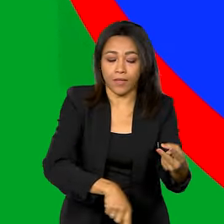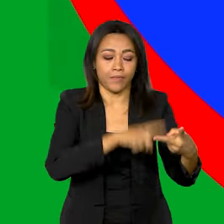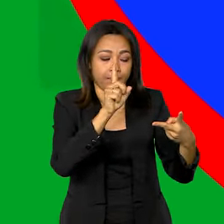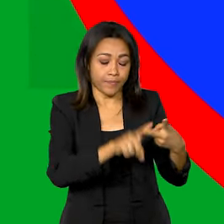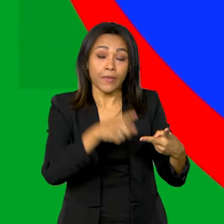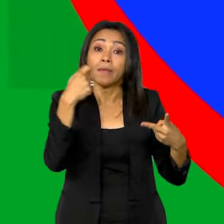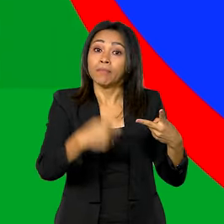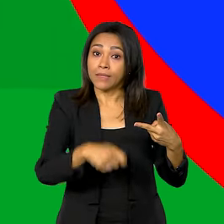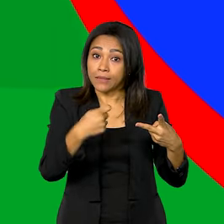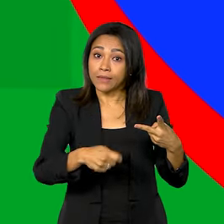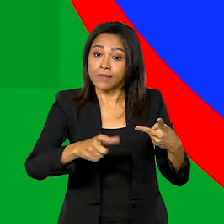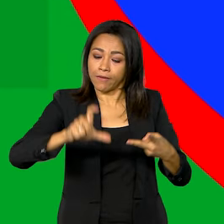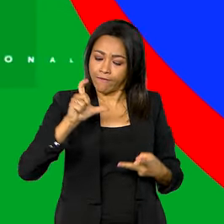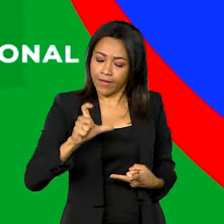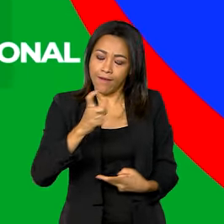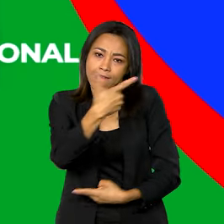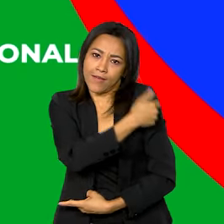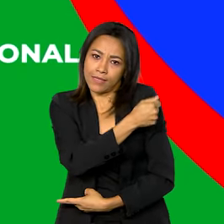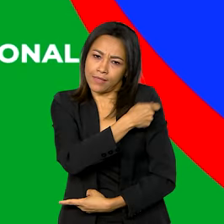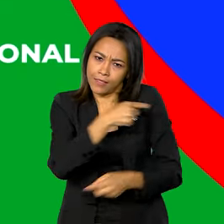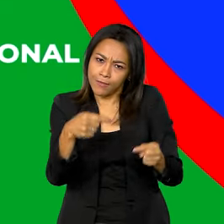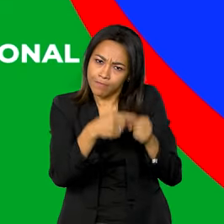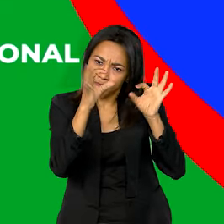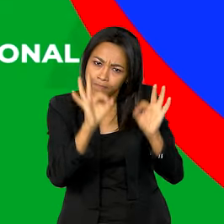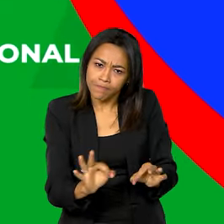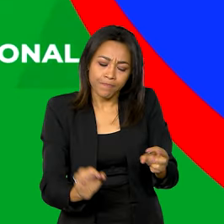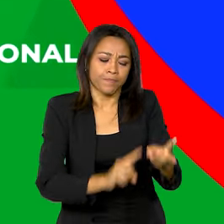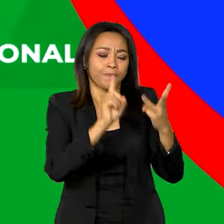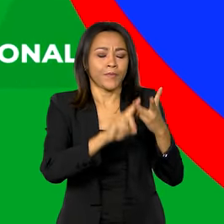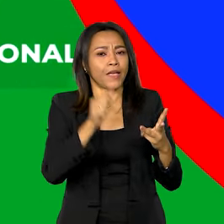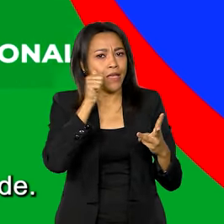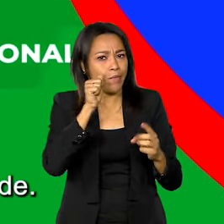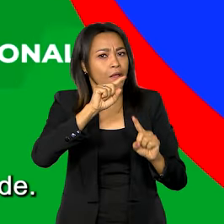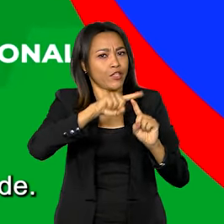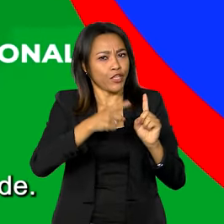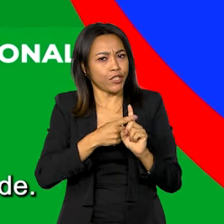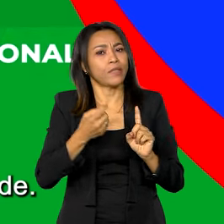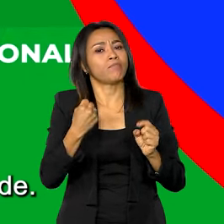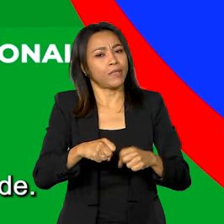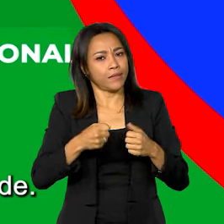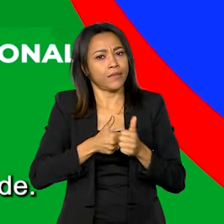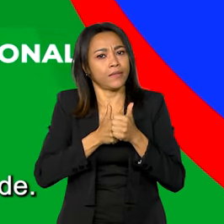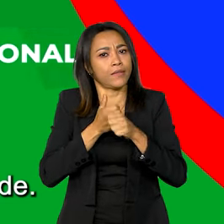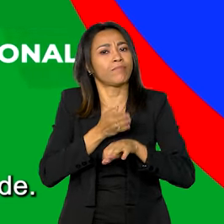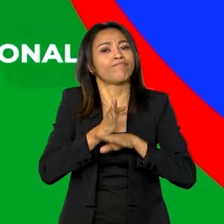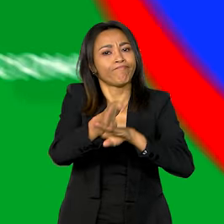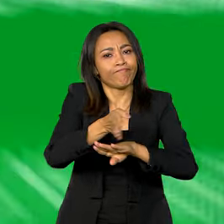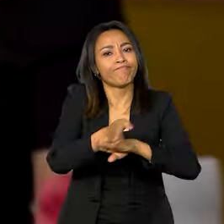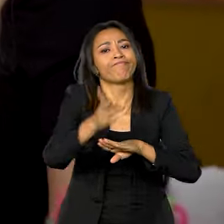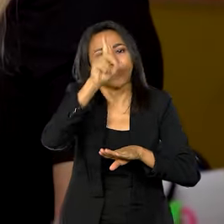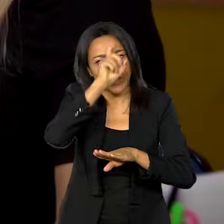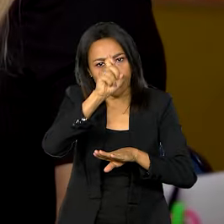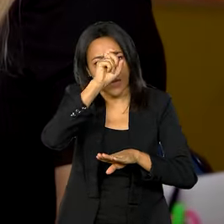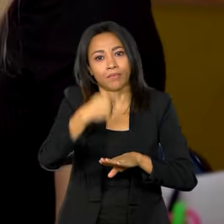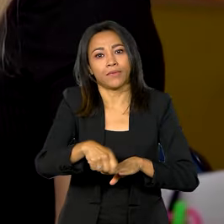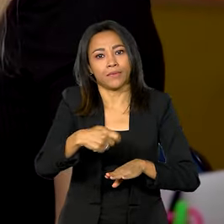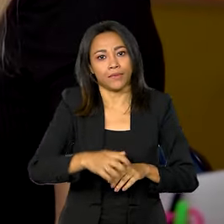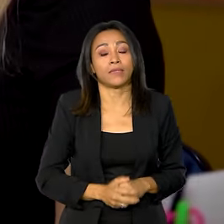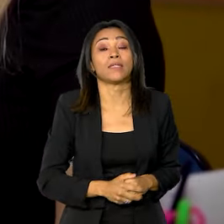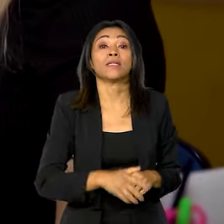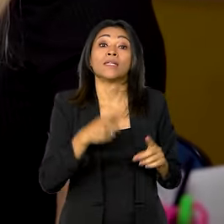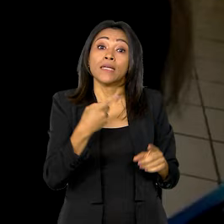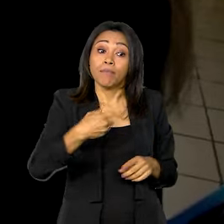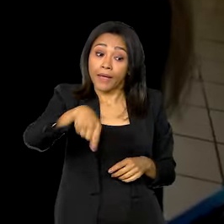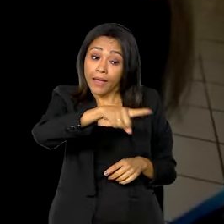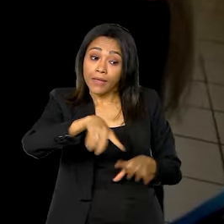está em Dia com o cartão de vacina e a gestante também tem que est em acompanhamento com Posto Saúde importante